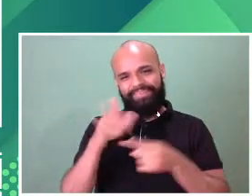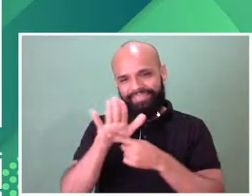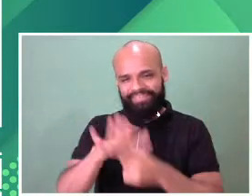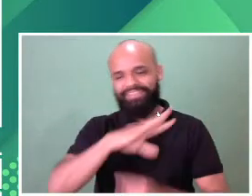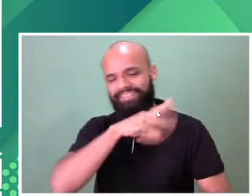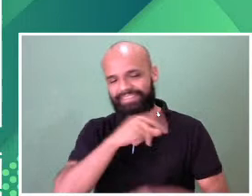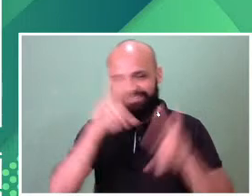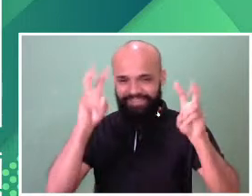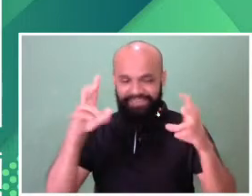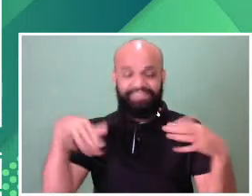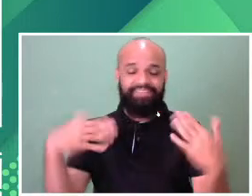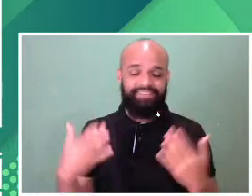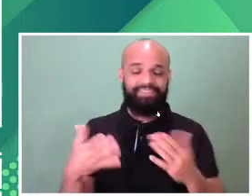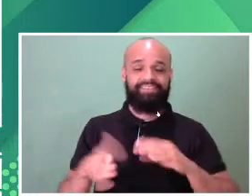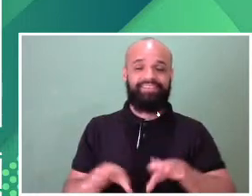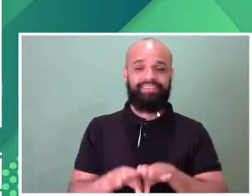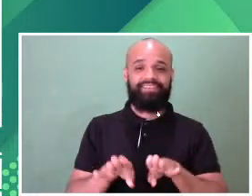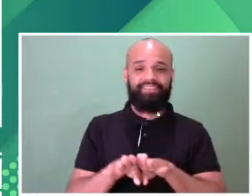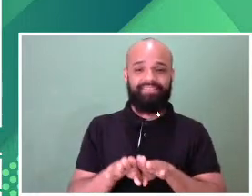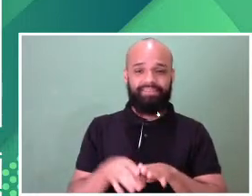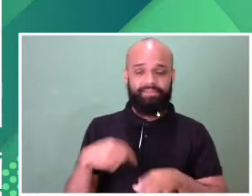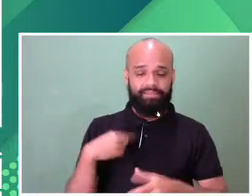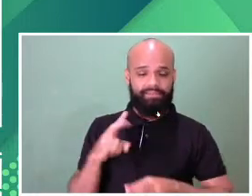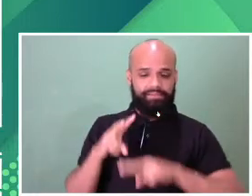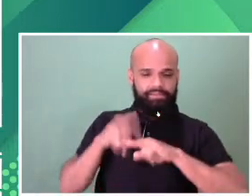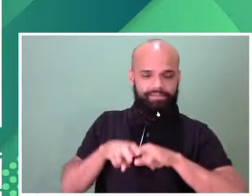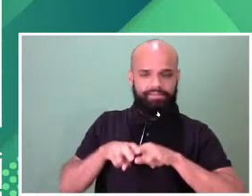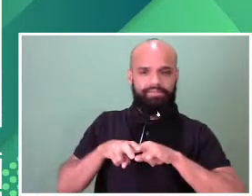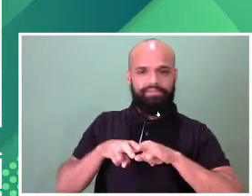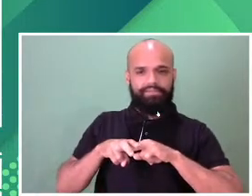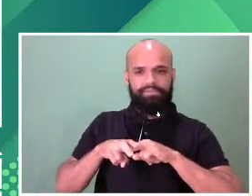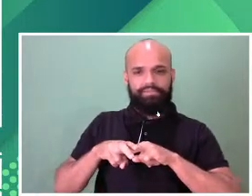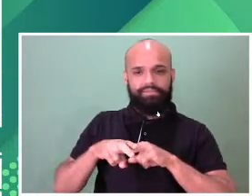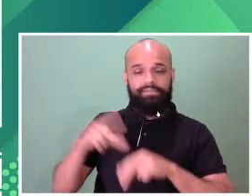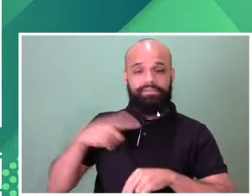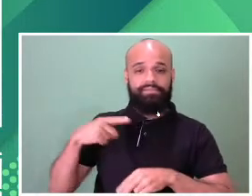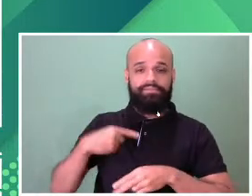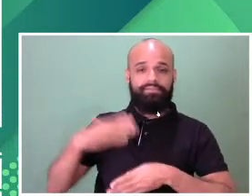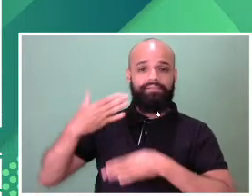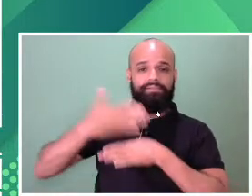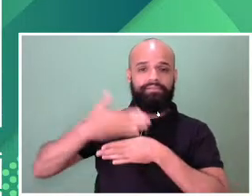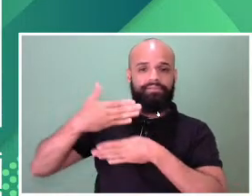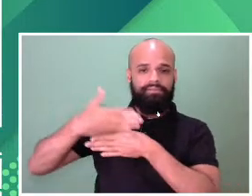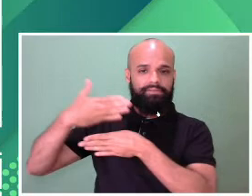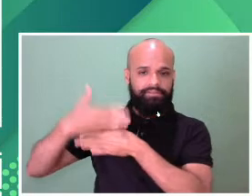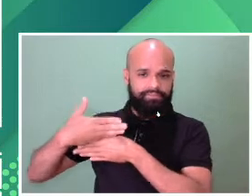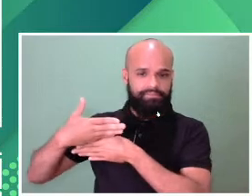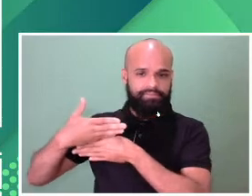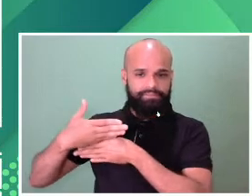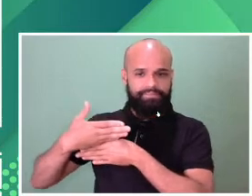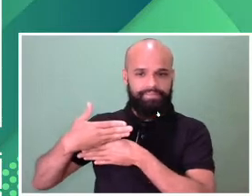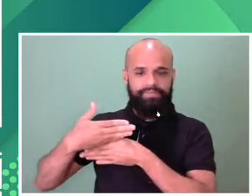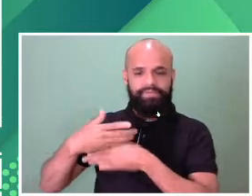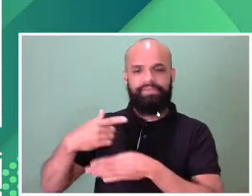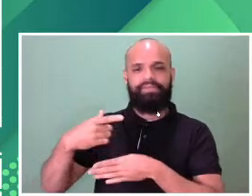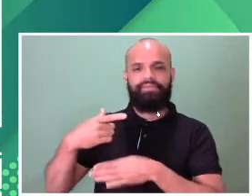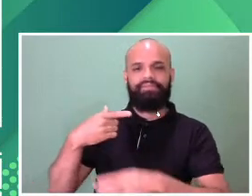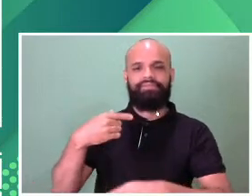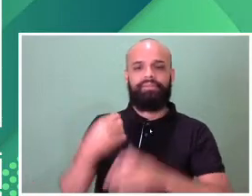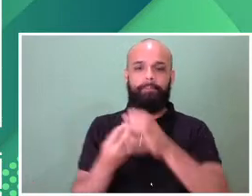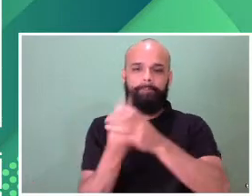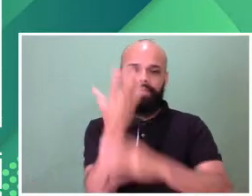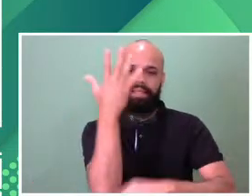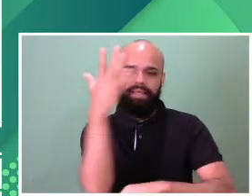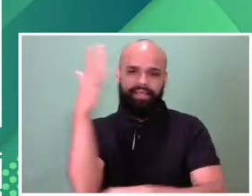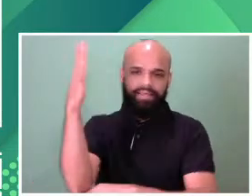apresentação, e encontro-me posicionada para uma parede que tem uma pérgola com as plantas, e